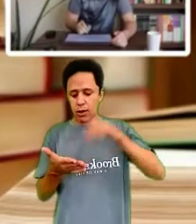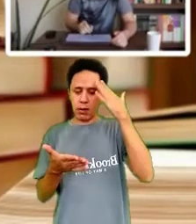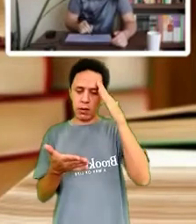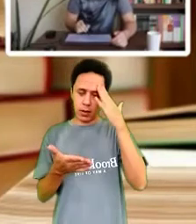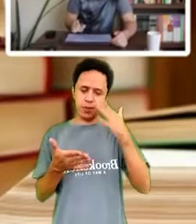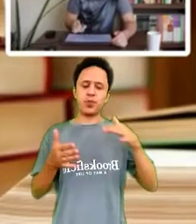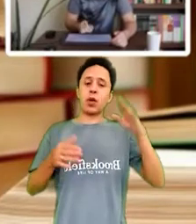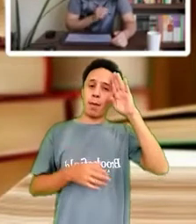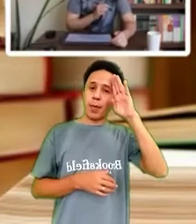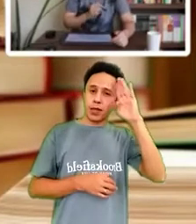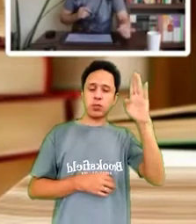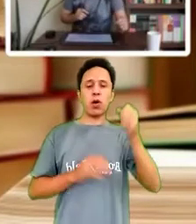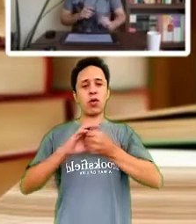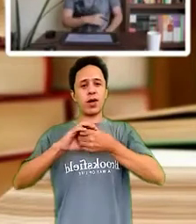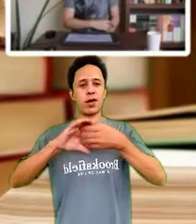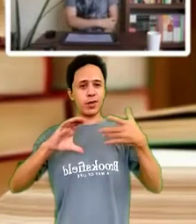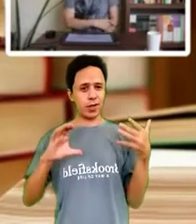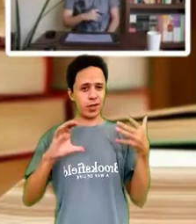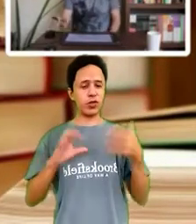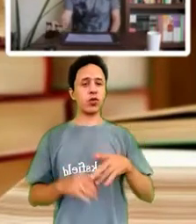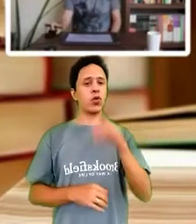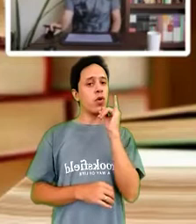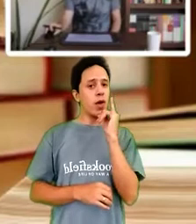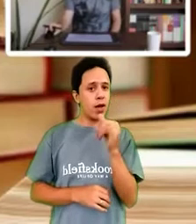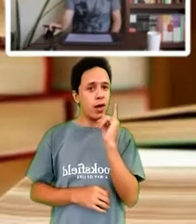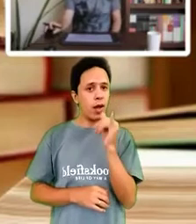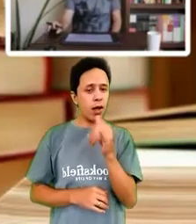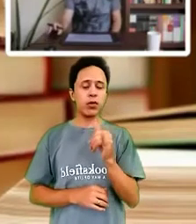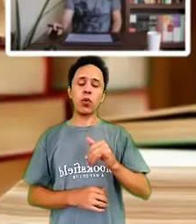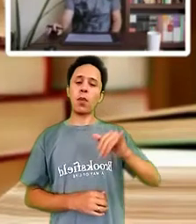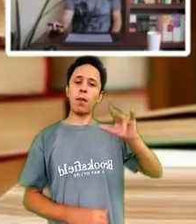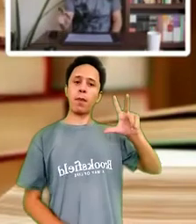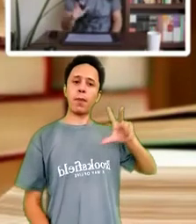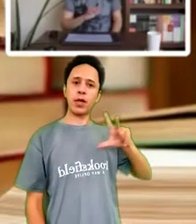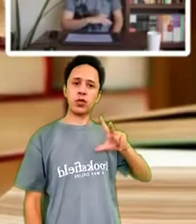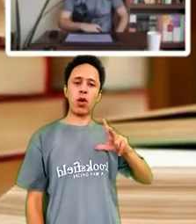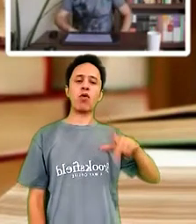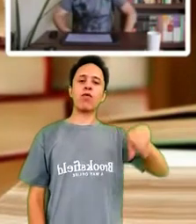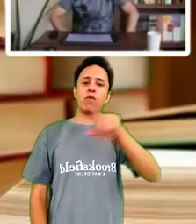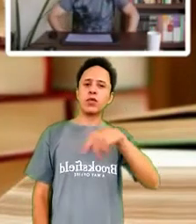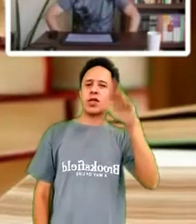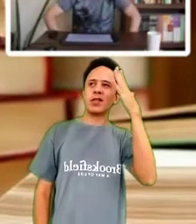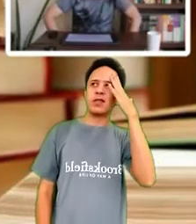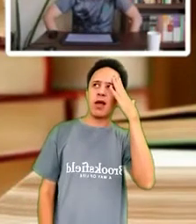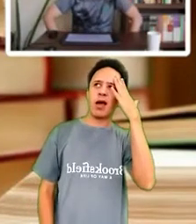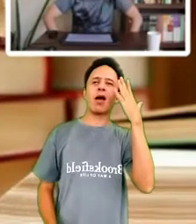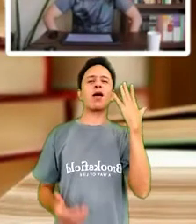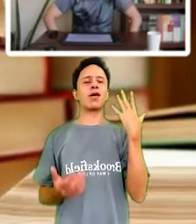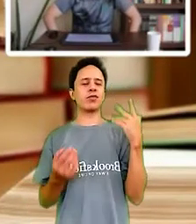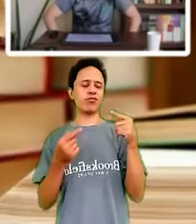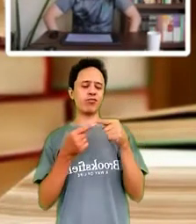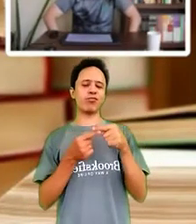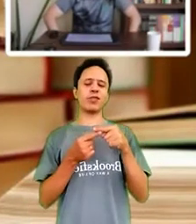Então, essas são as nossas principais características do relato pessoal para que todos vocês possam